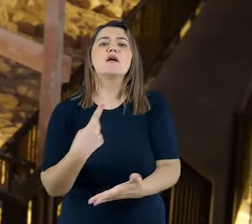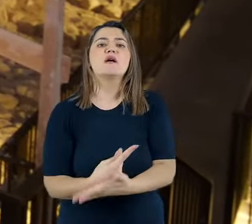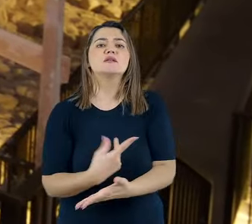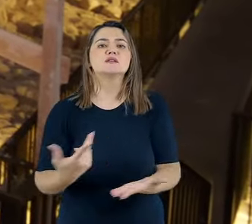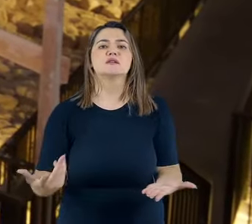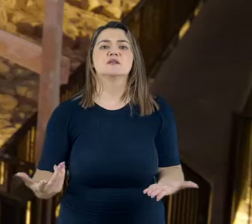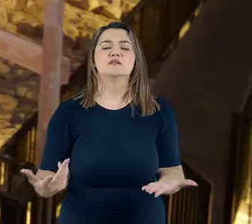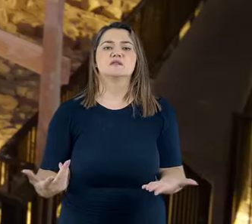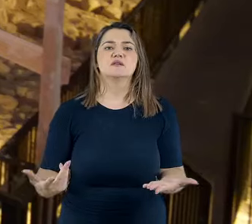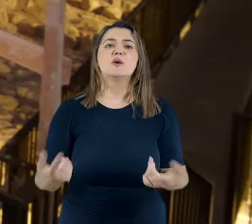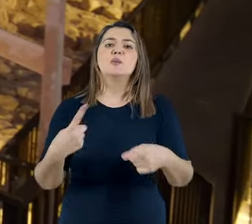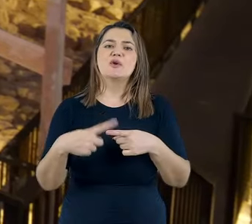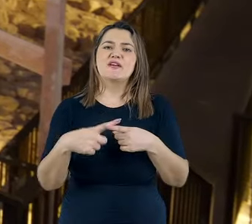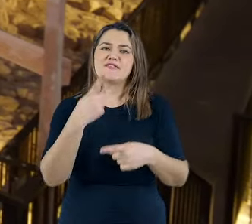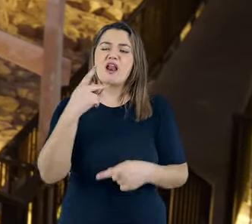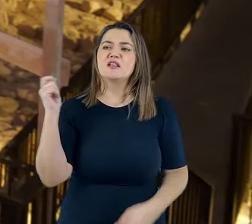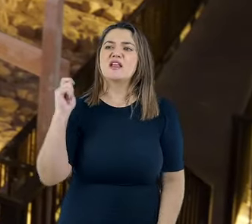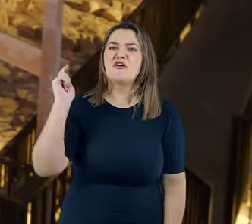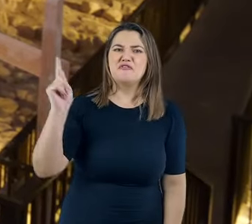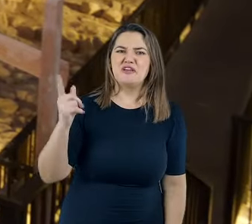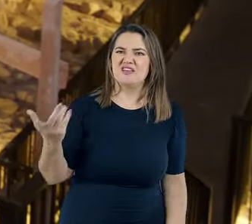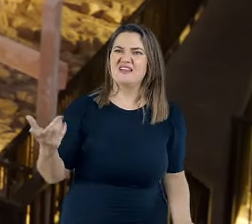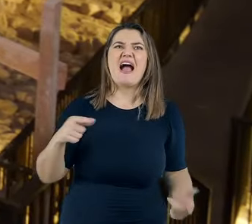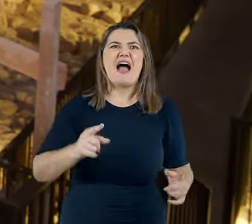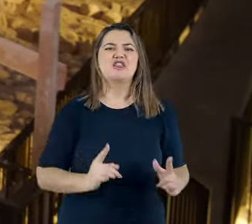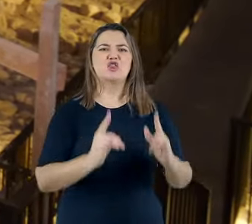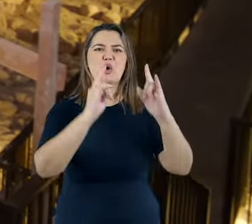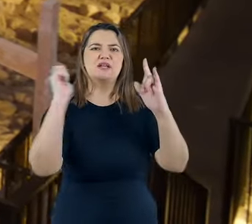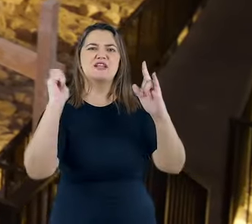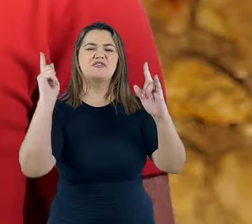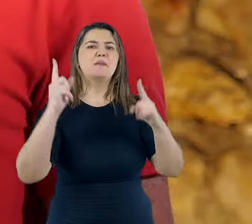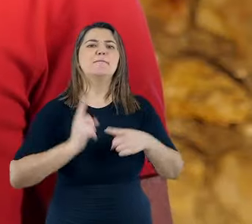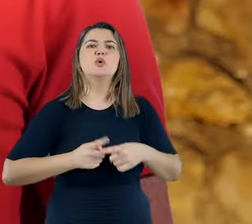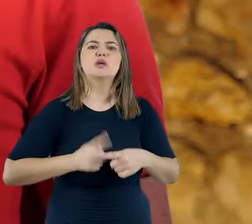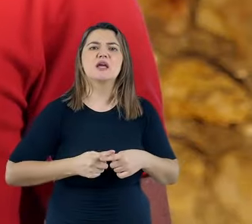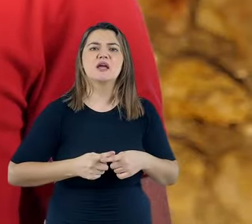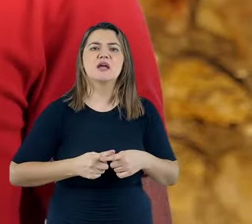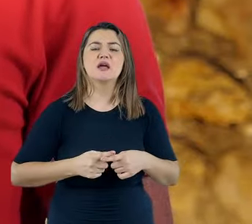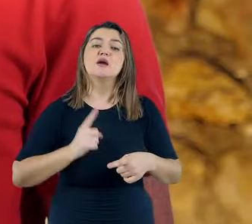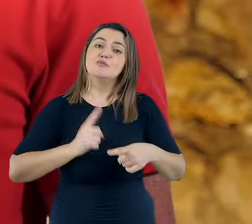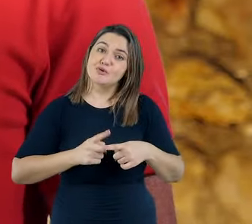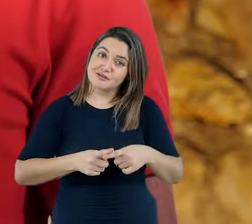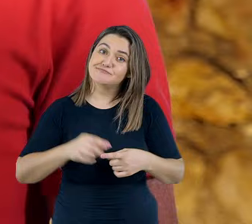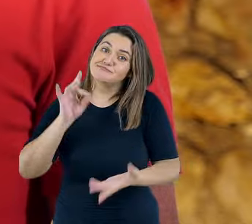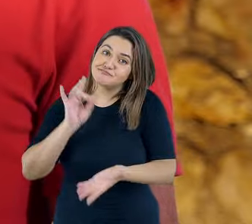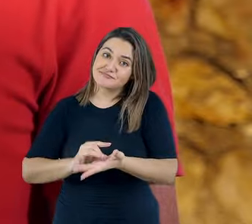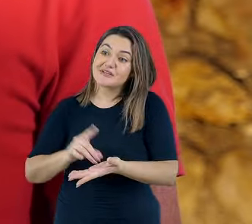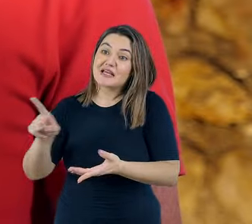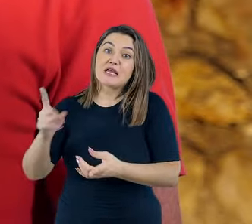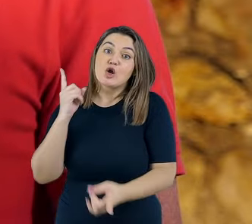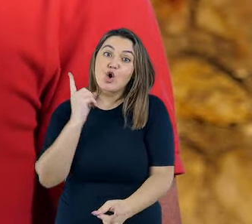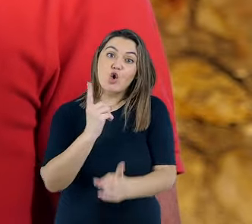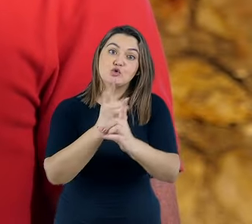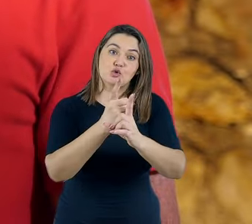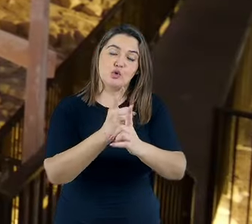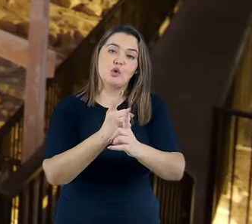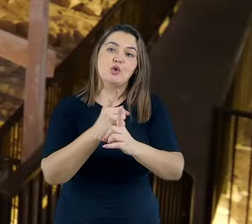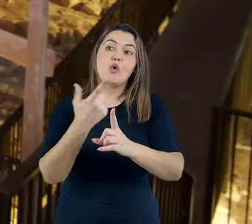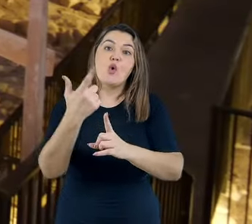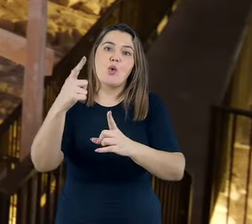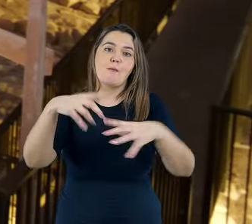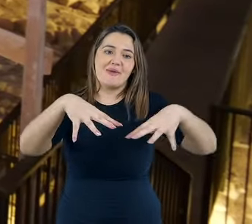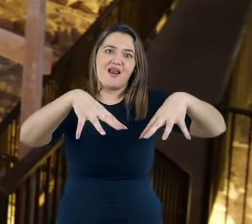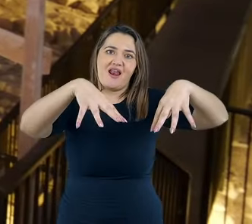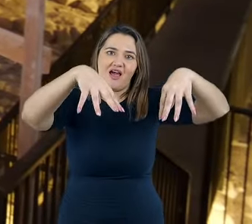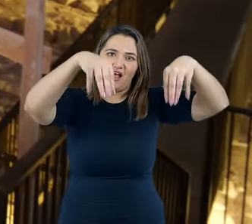que aqui seria o palácio de Davi a ponto de chamarem a torre de Torre de Davi? Certamente porque eles encontraram algum palácio